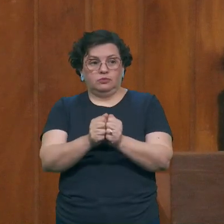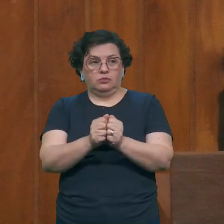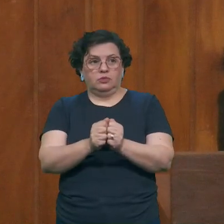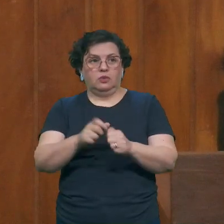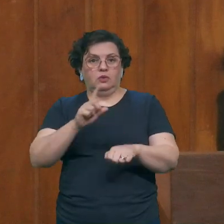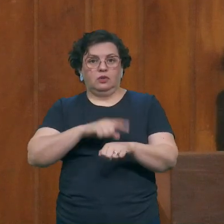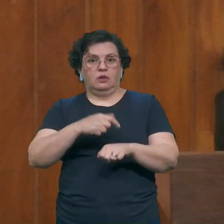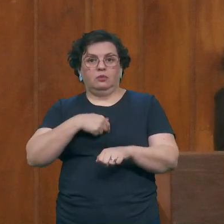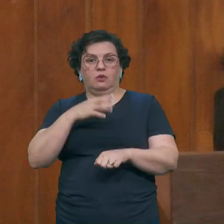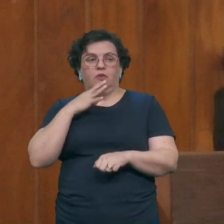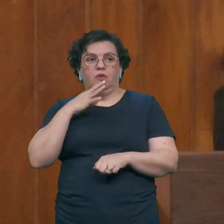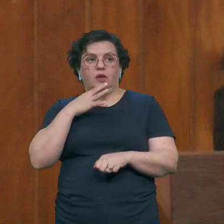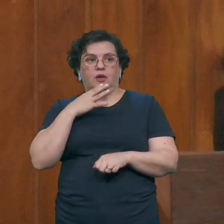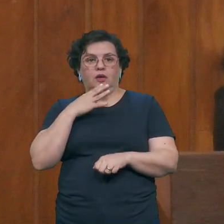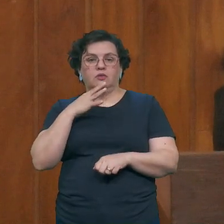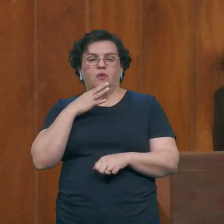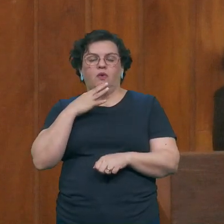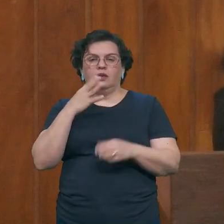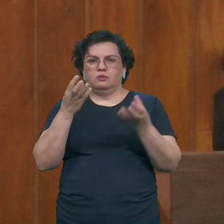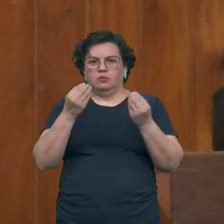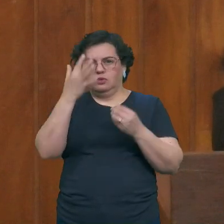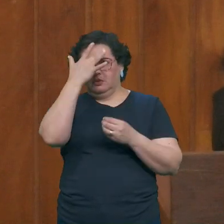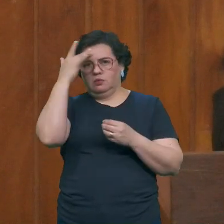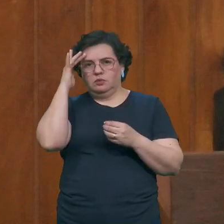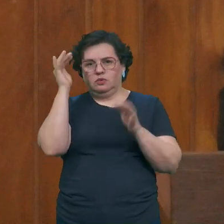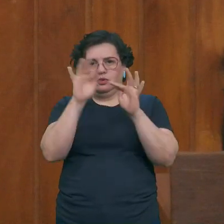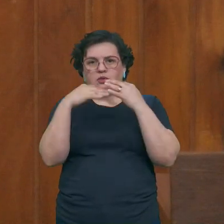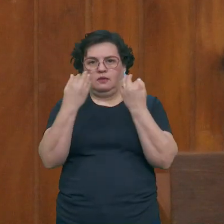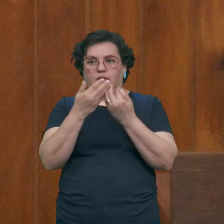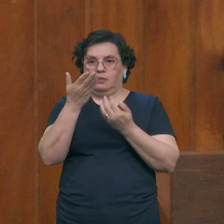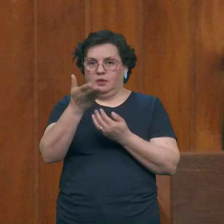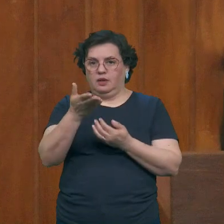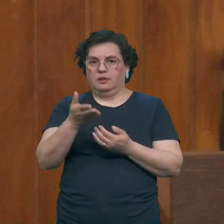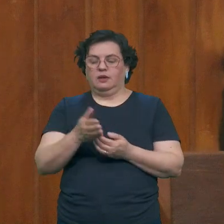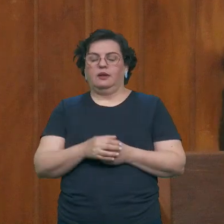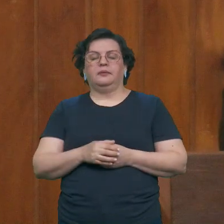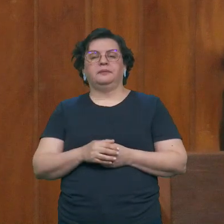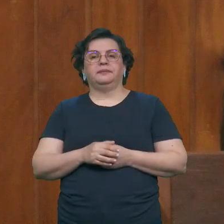que eu conheço muitas pessoas da família dela e admiro muito.